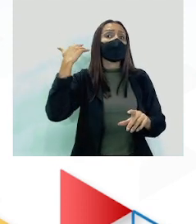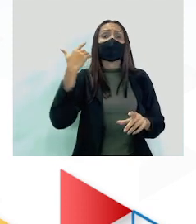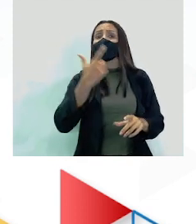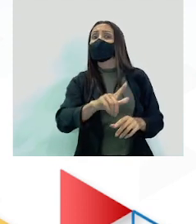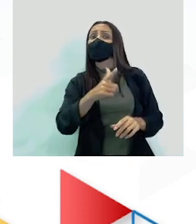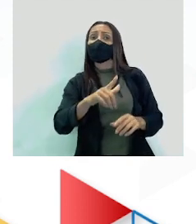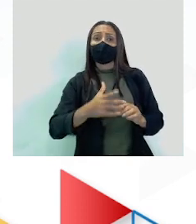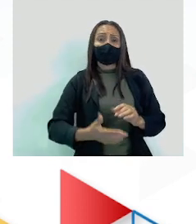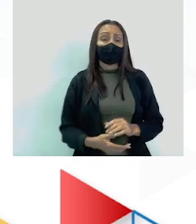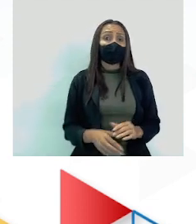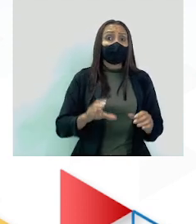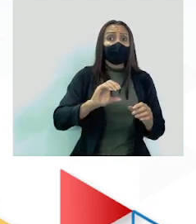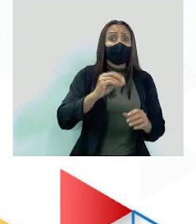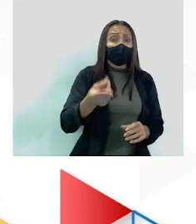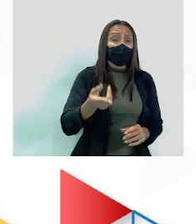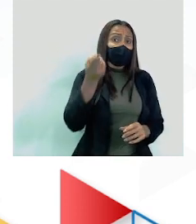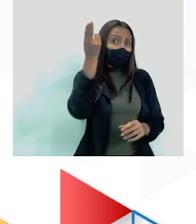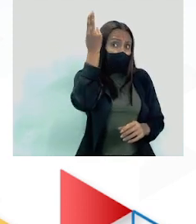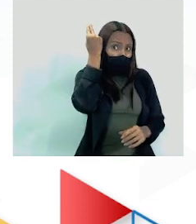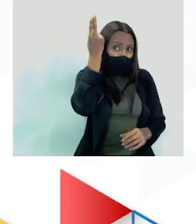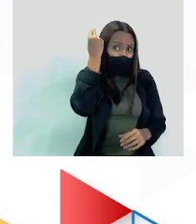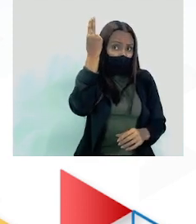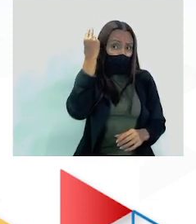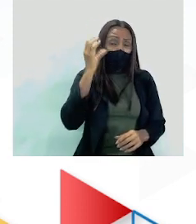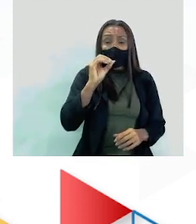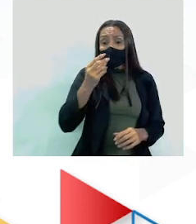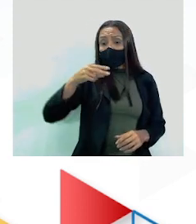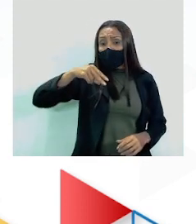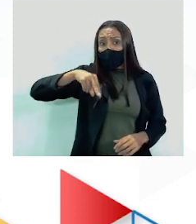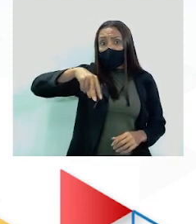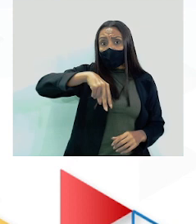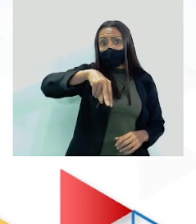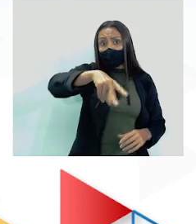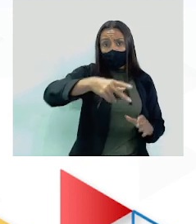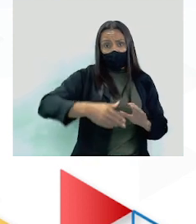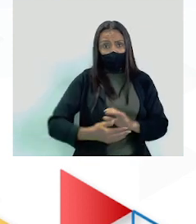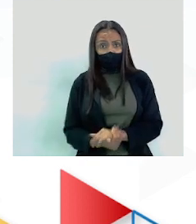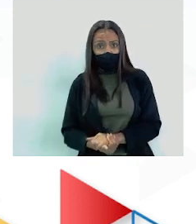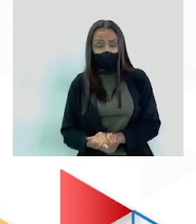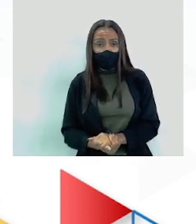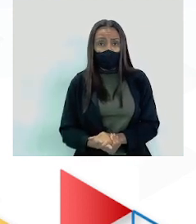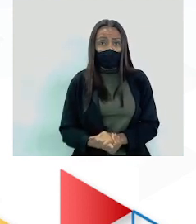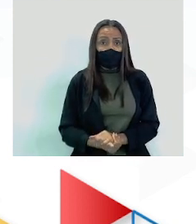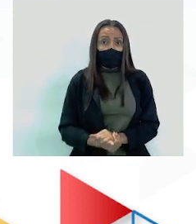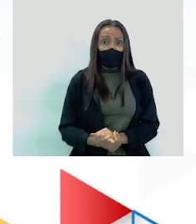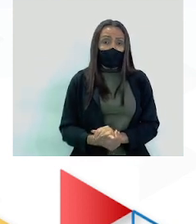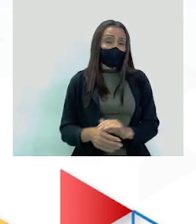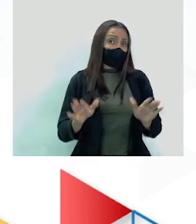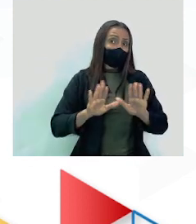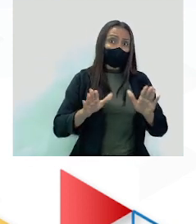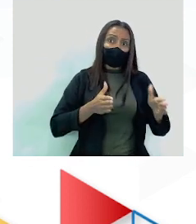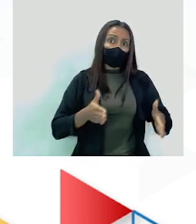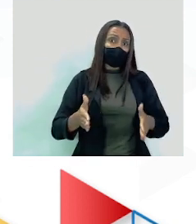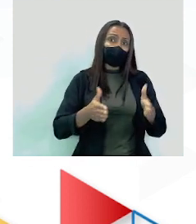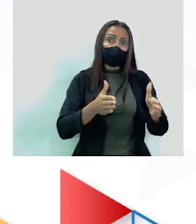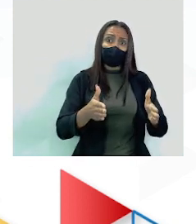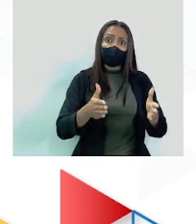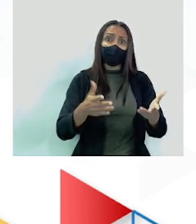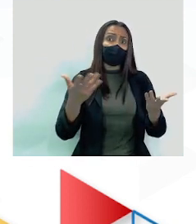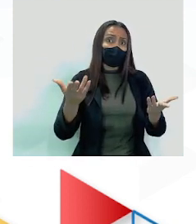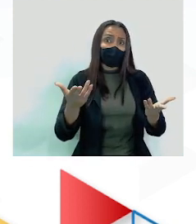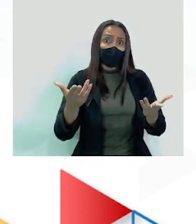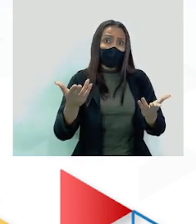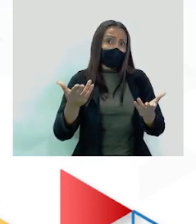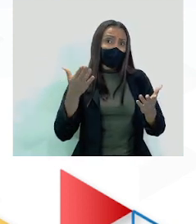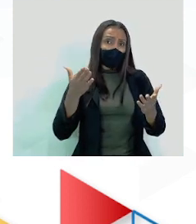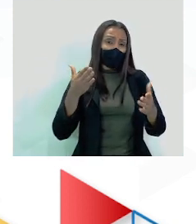de cavalo, né, ou ia a pé. E nem todos os caminhos permitem que você vá, por exemplo, em cima de um cavalo,